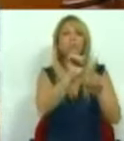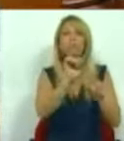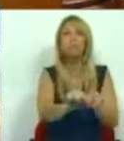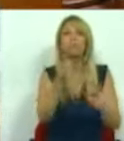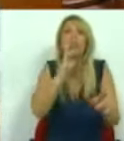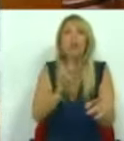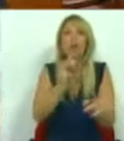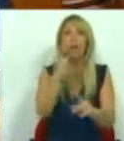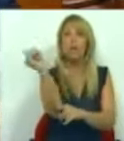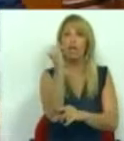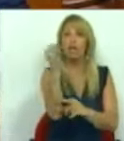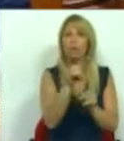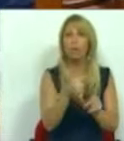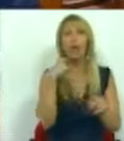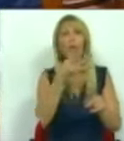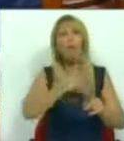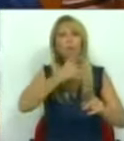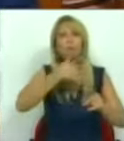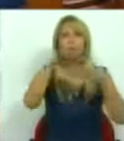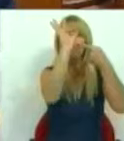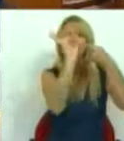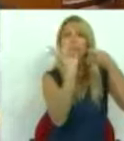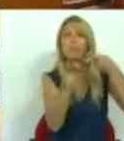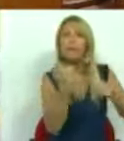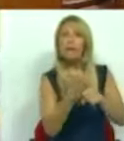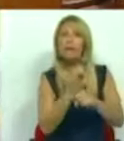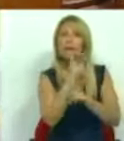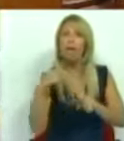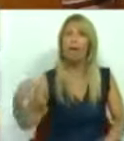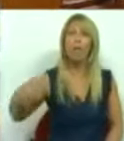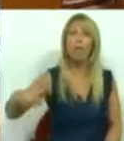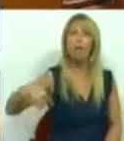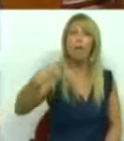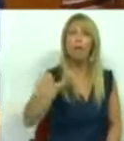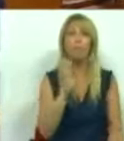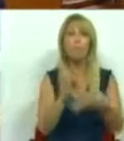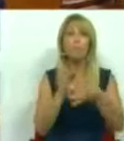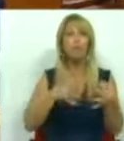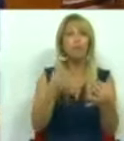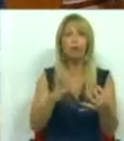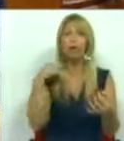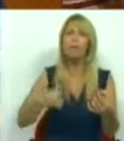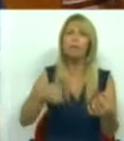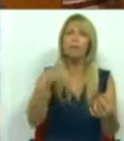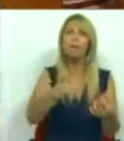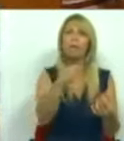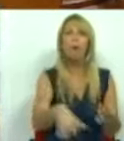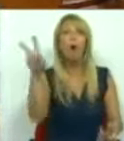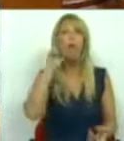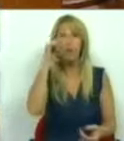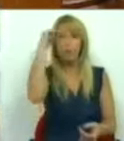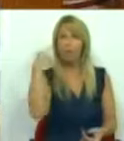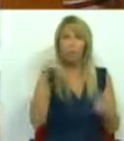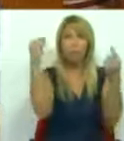instituições detalhar-nos o seu trabalho cotidiano a favor da solidariedade, ouvir-os sobre as dificuldades com que se